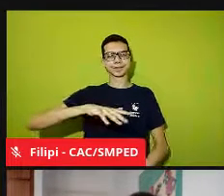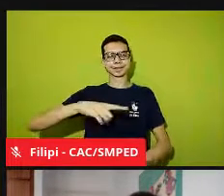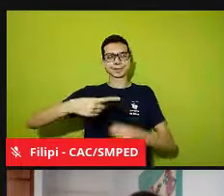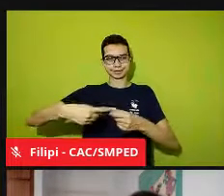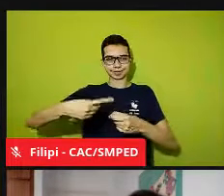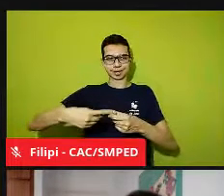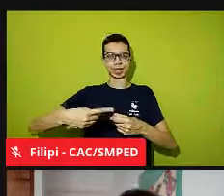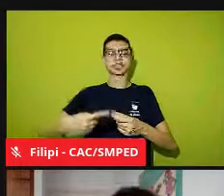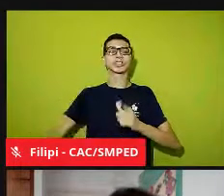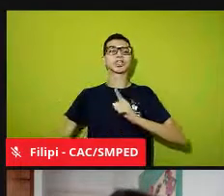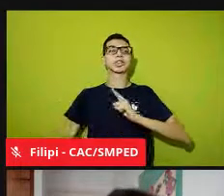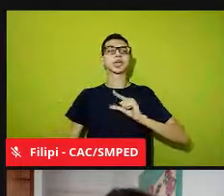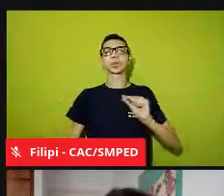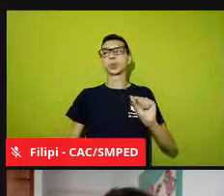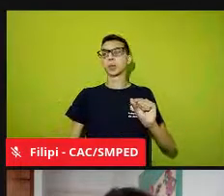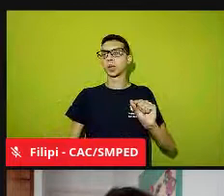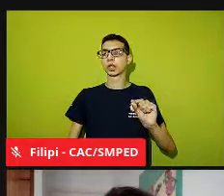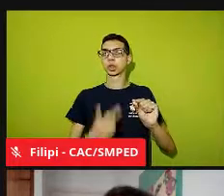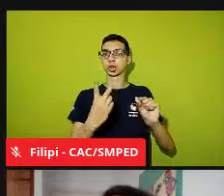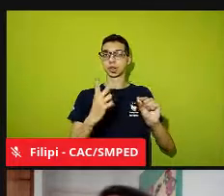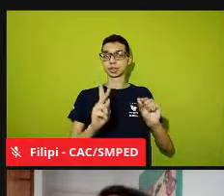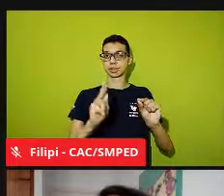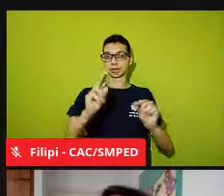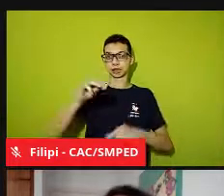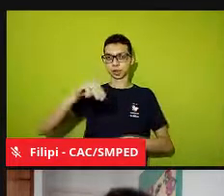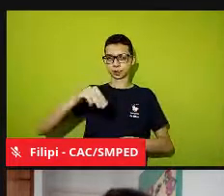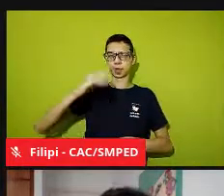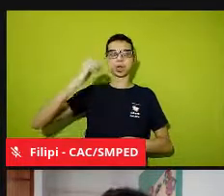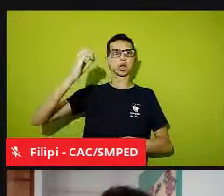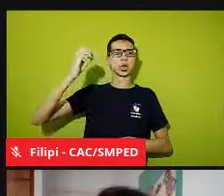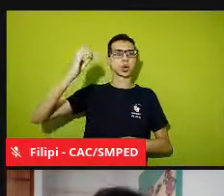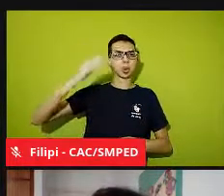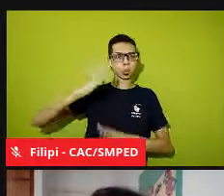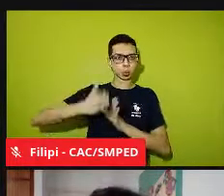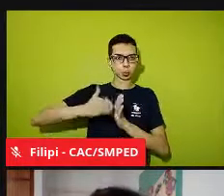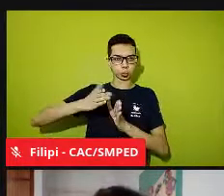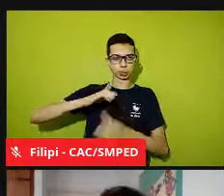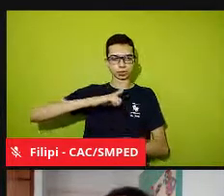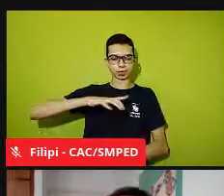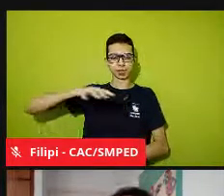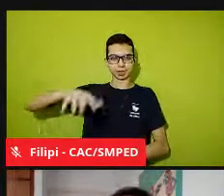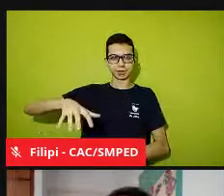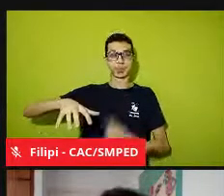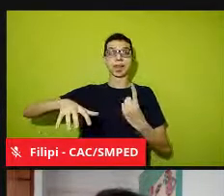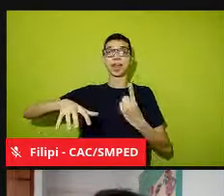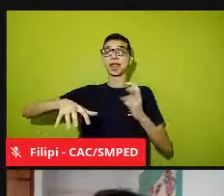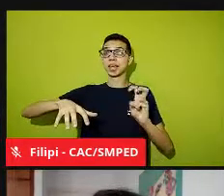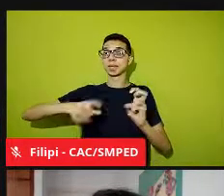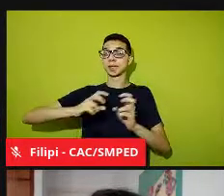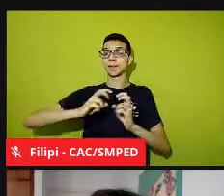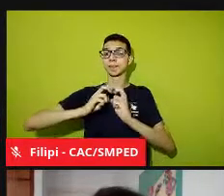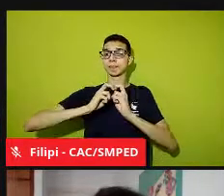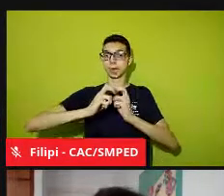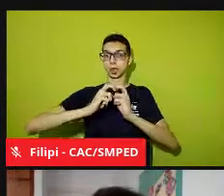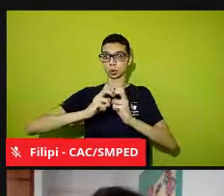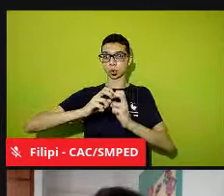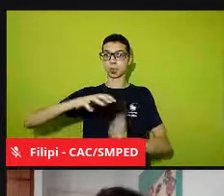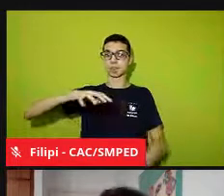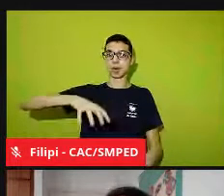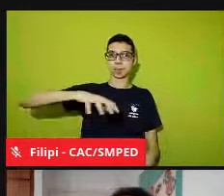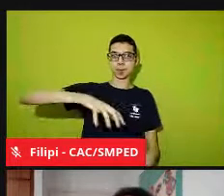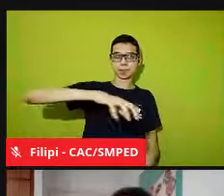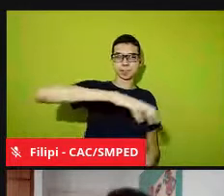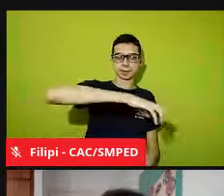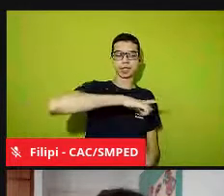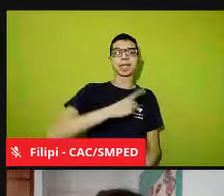aí, num raio de 2 quilômetros da Estação da Luz, a gente tem 15 estações de metrô, a gente tem 3 terminais de